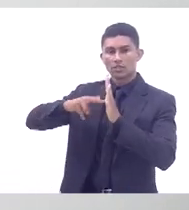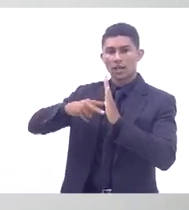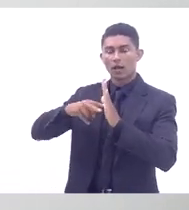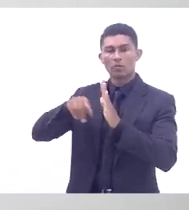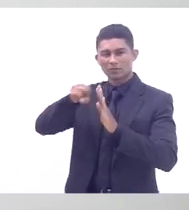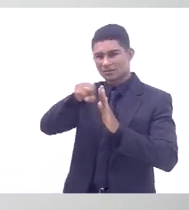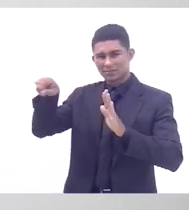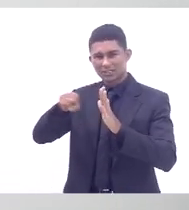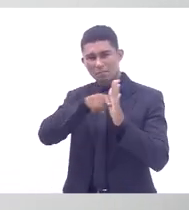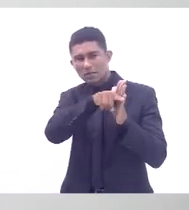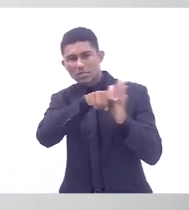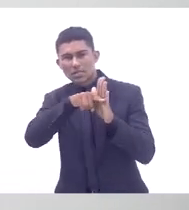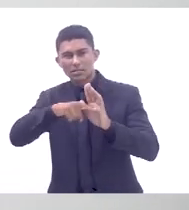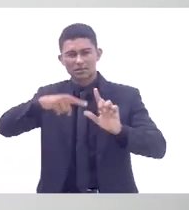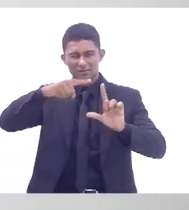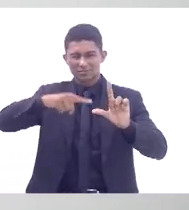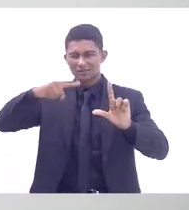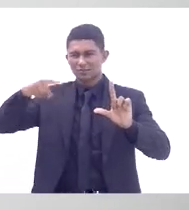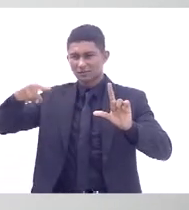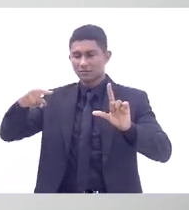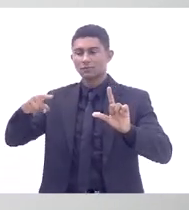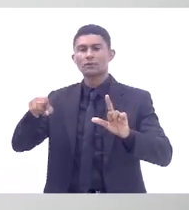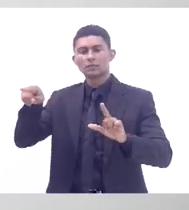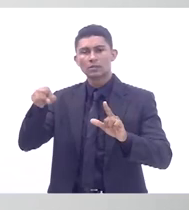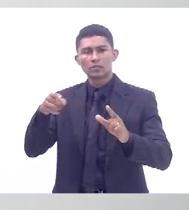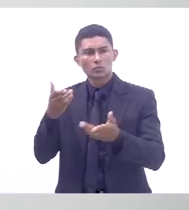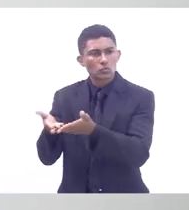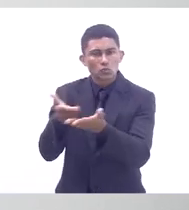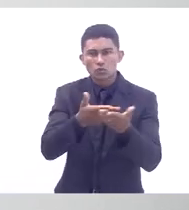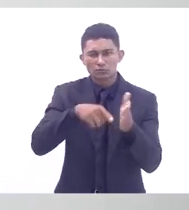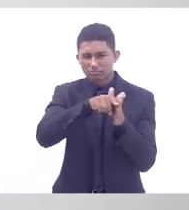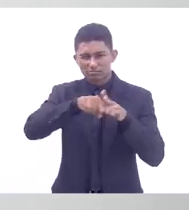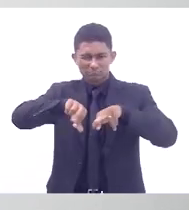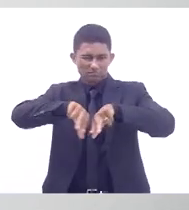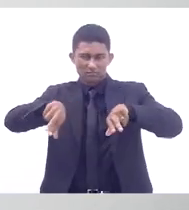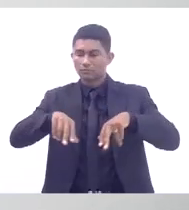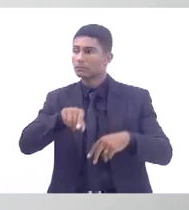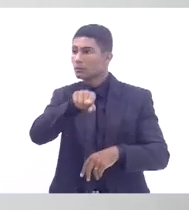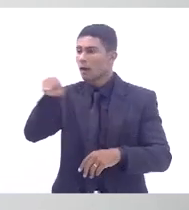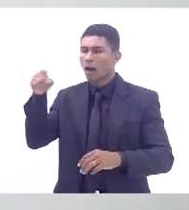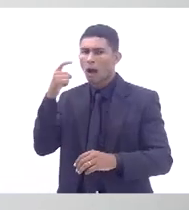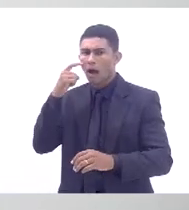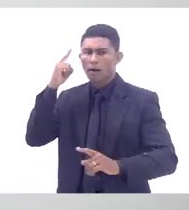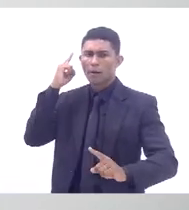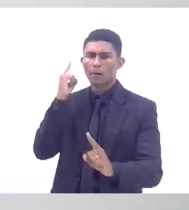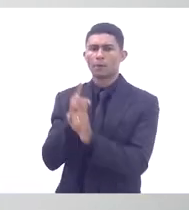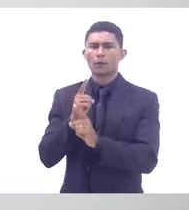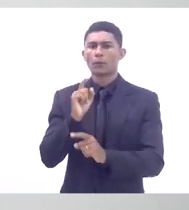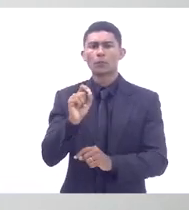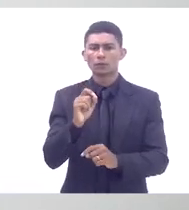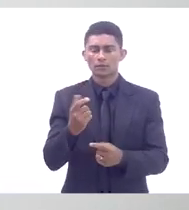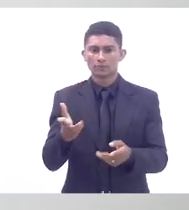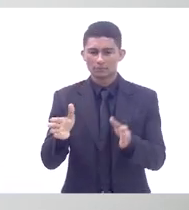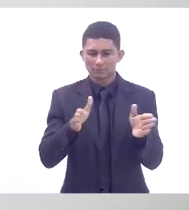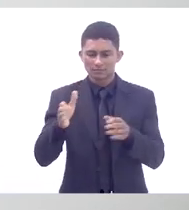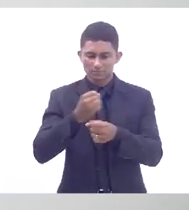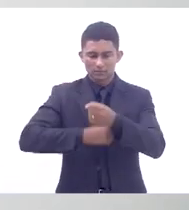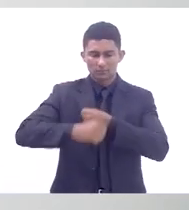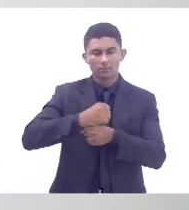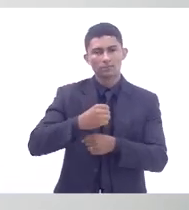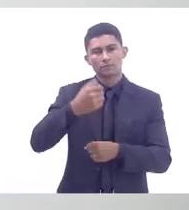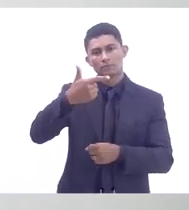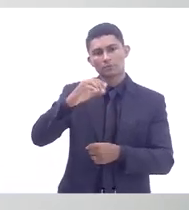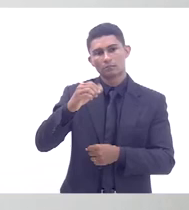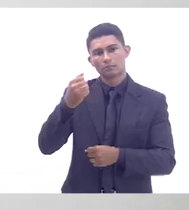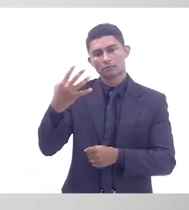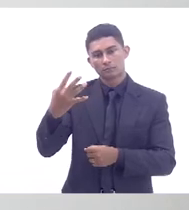e Estudos socioeconômicos o dia é esse que constatou que no período de 2014